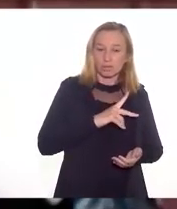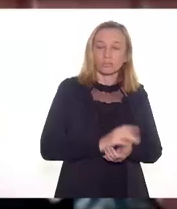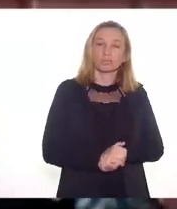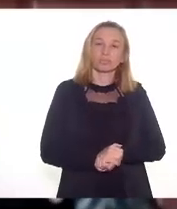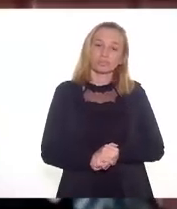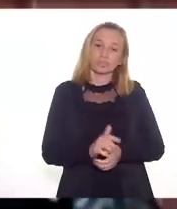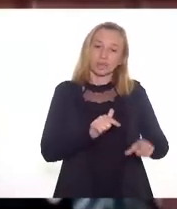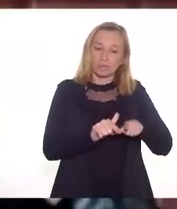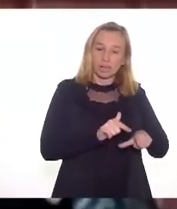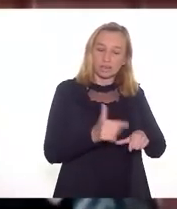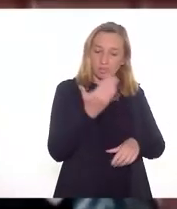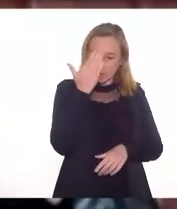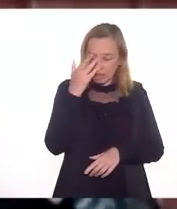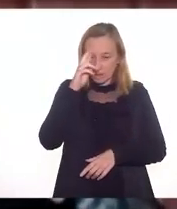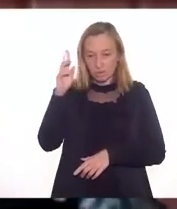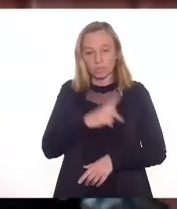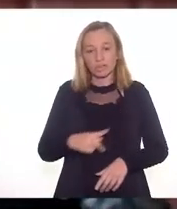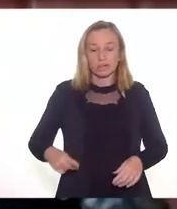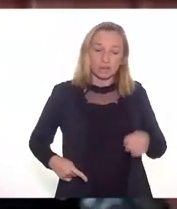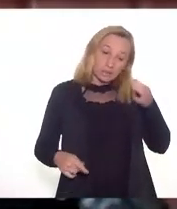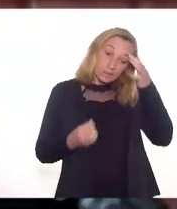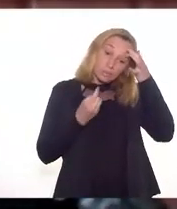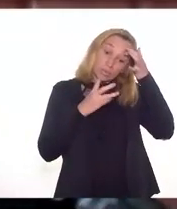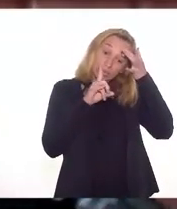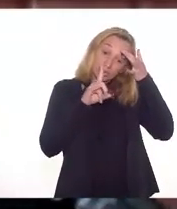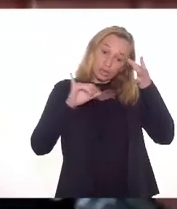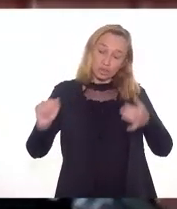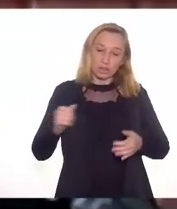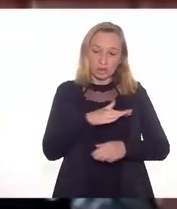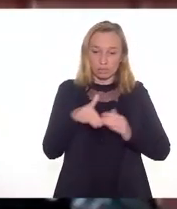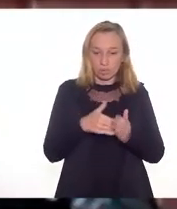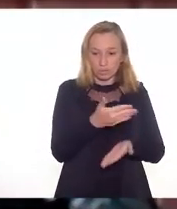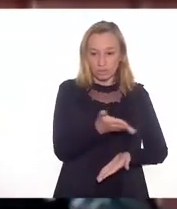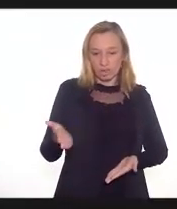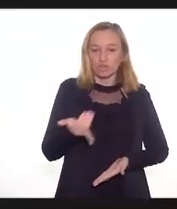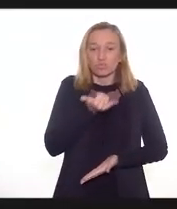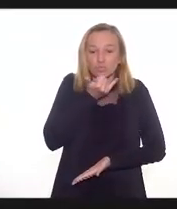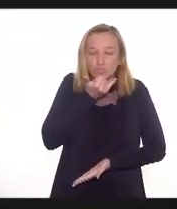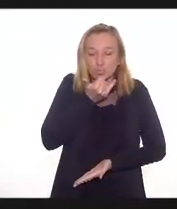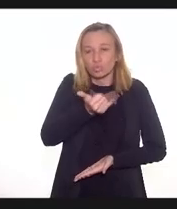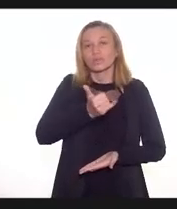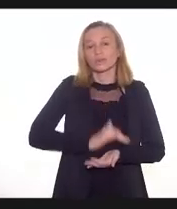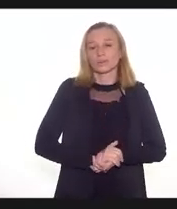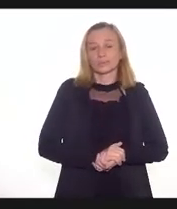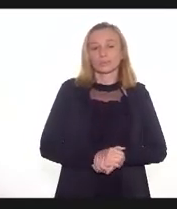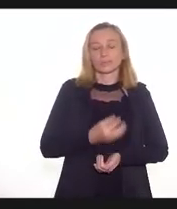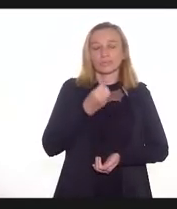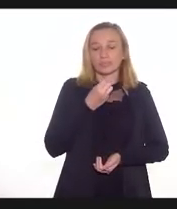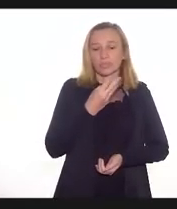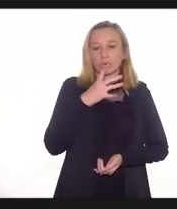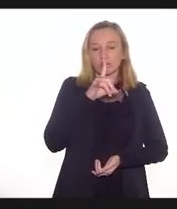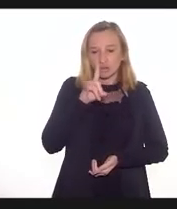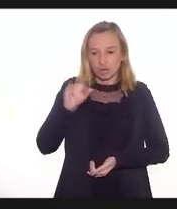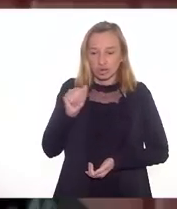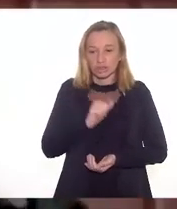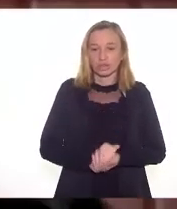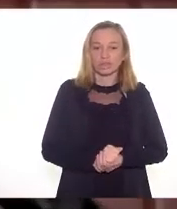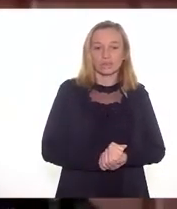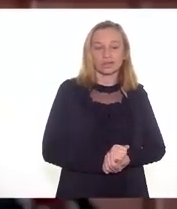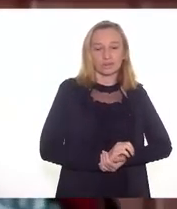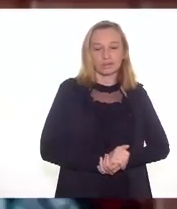prerrogativas. Obrigada, presidente. Obrigada. Bom dia a todos e todas. Desculpem. Bom dia, deputada Mônica. Bem-vinda. Obrigada aí aos meus